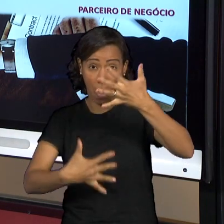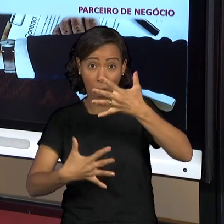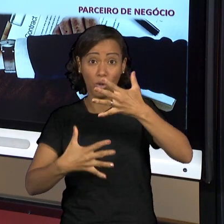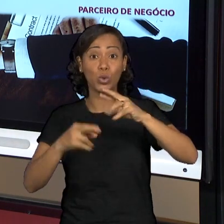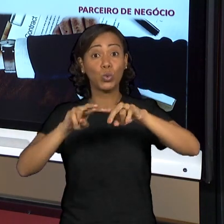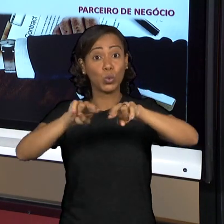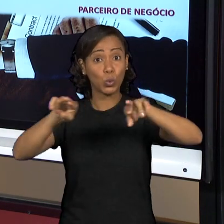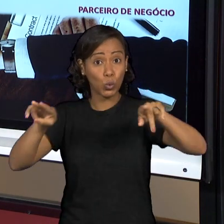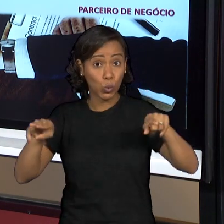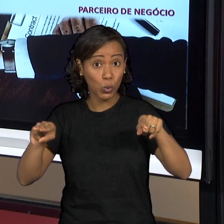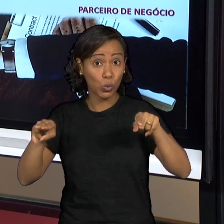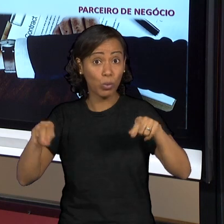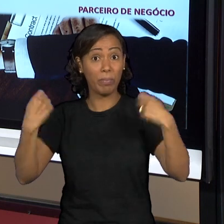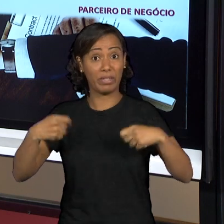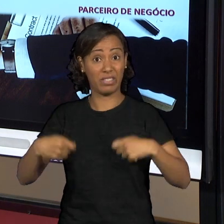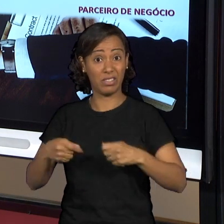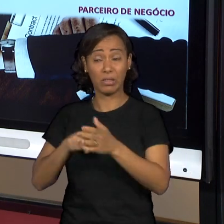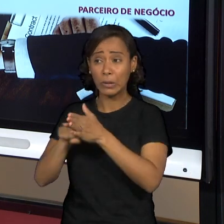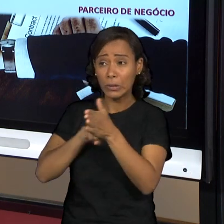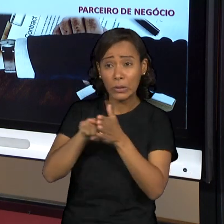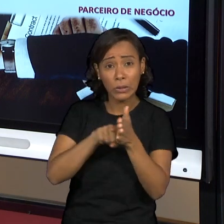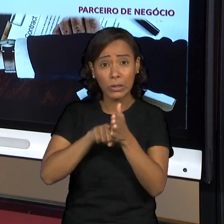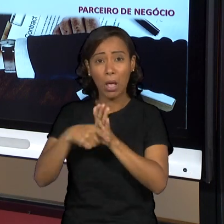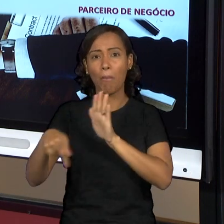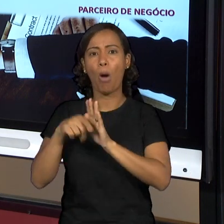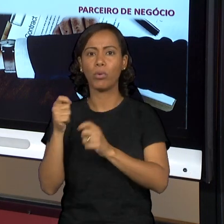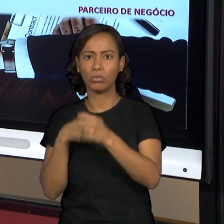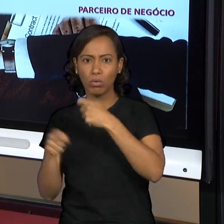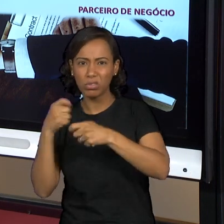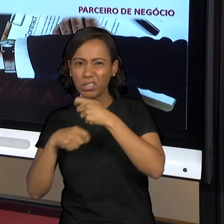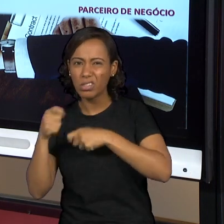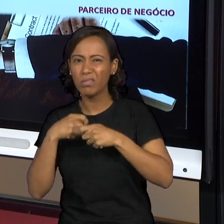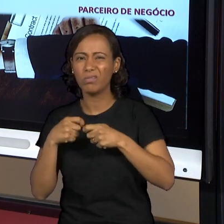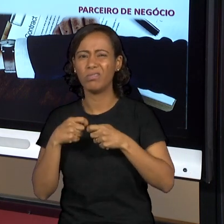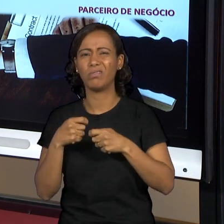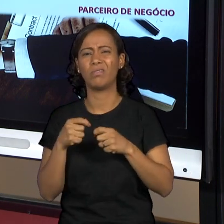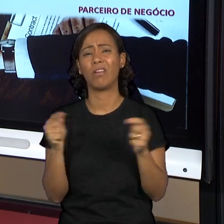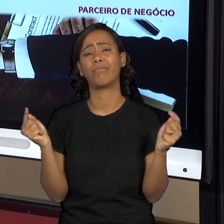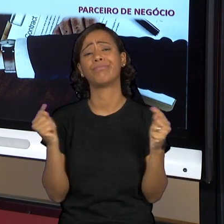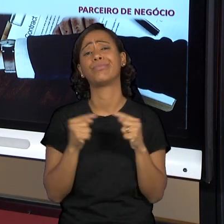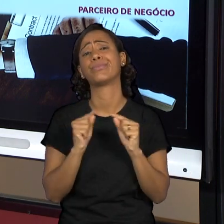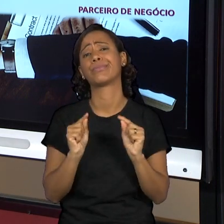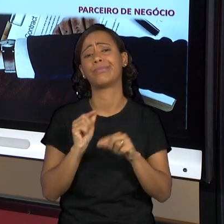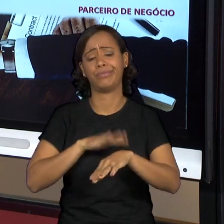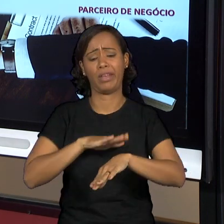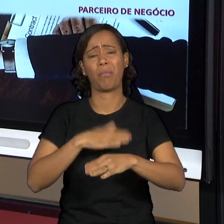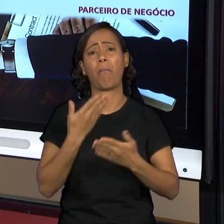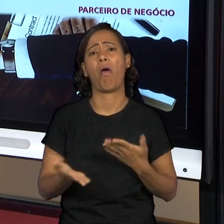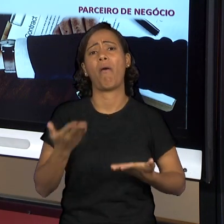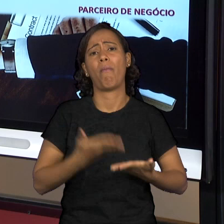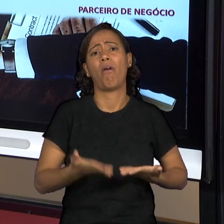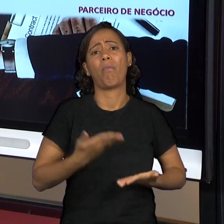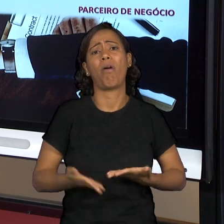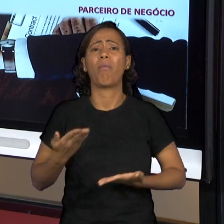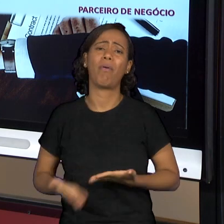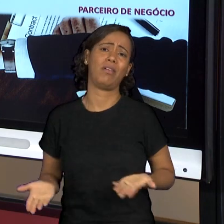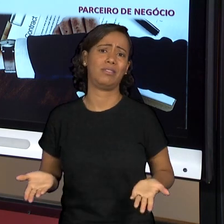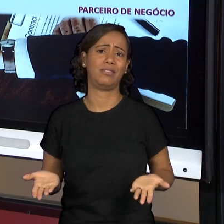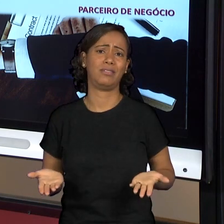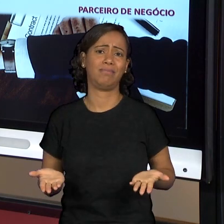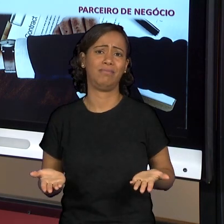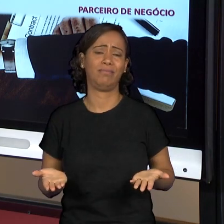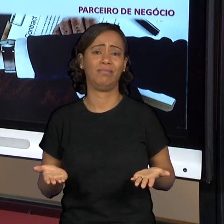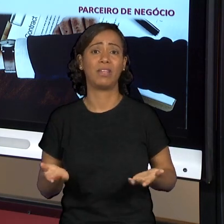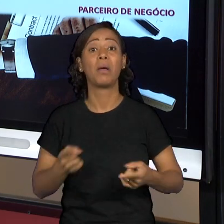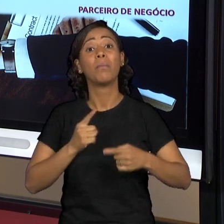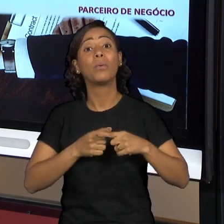pode estar relacionado nesse processo de negociação, eu vou ter uma grande perda de tempo. Perda de tempo no sentido de que